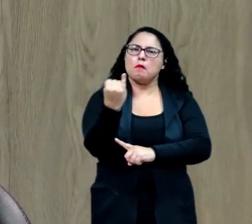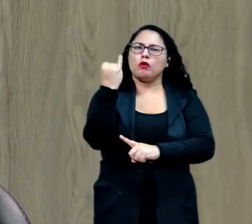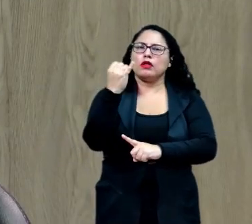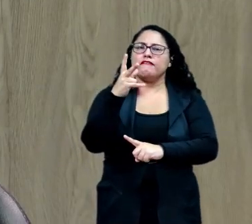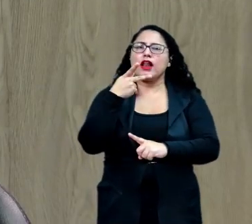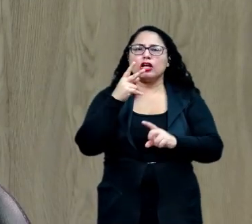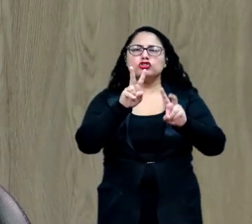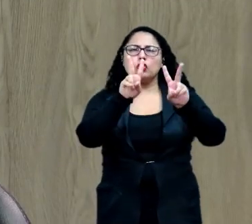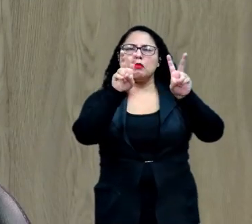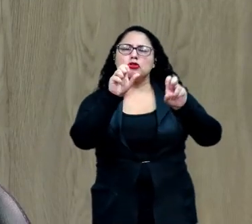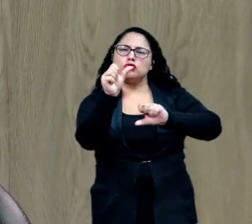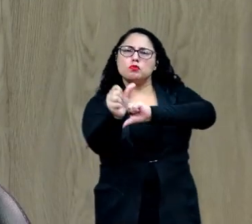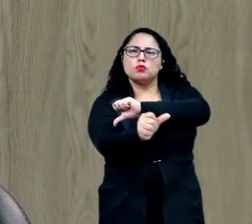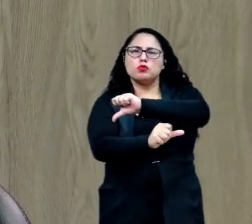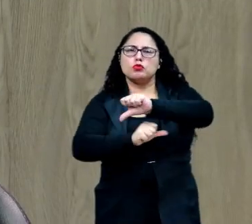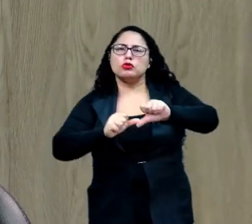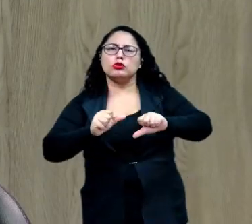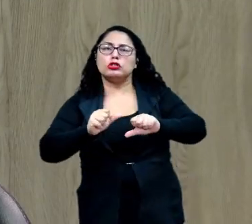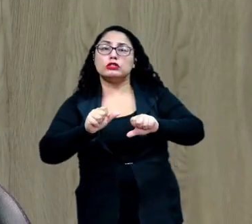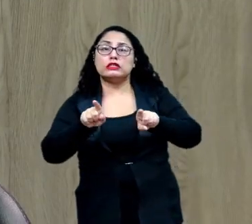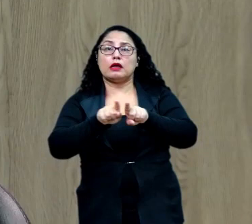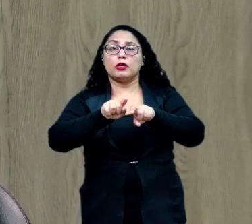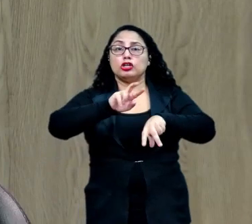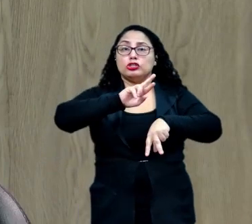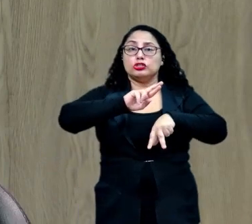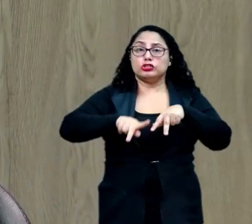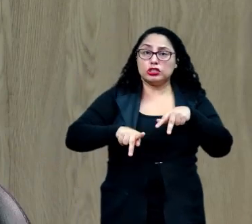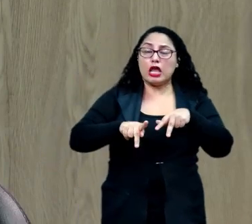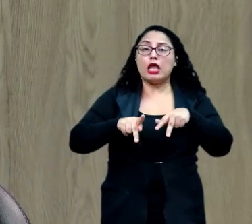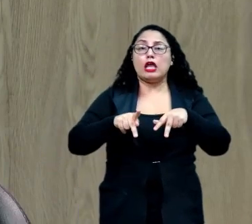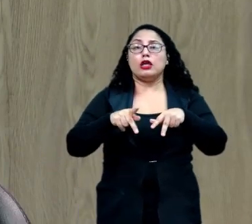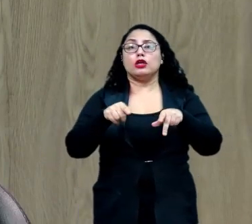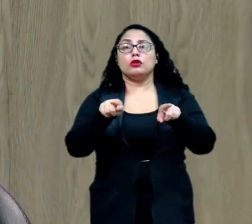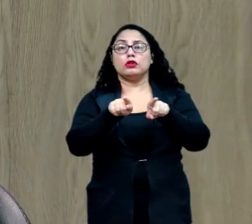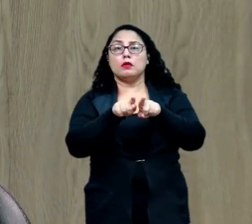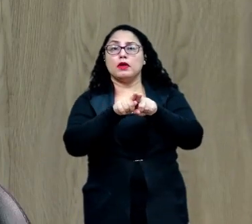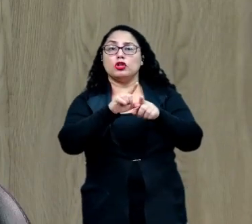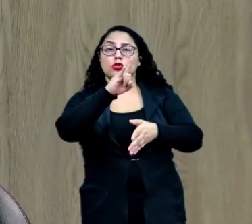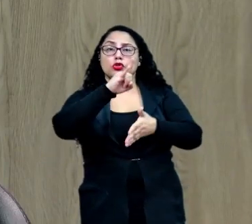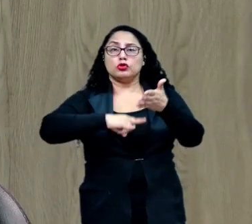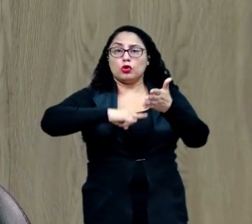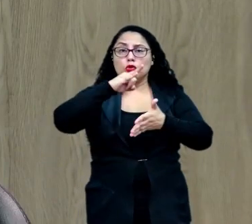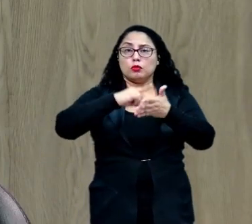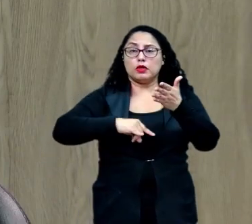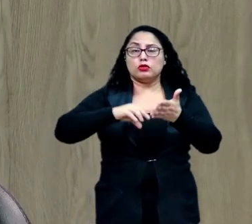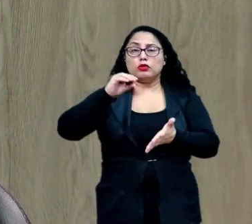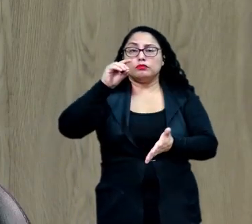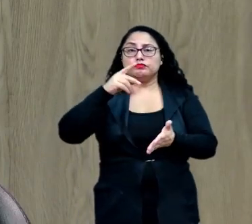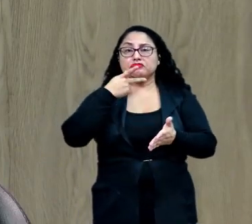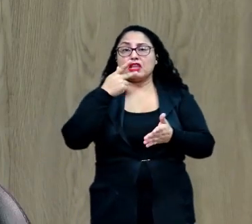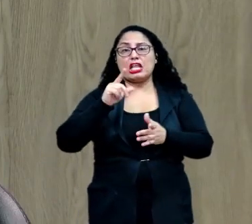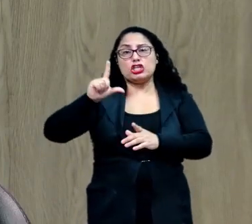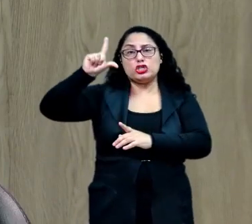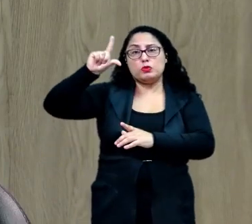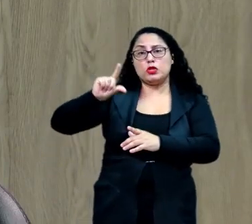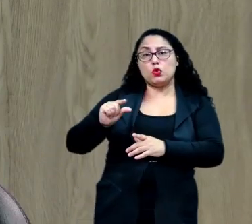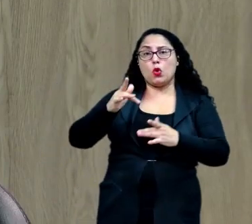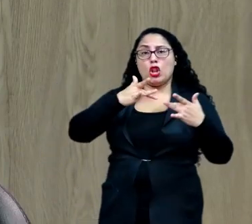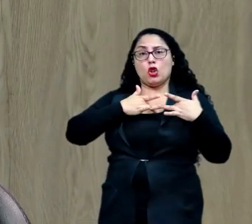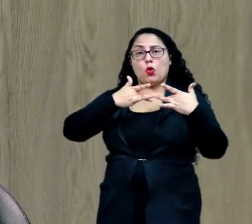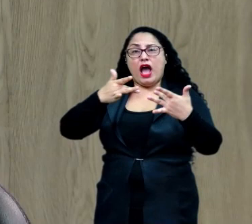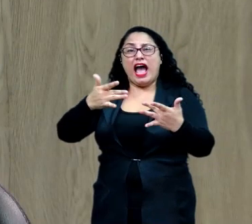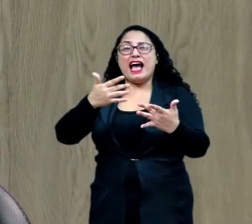pouquinho sobre isso, de mudança de gênero nos documentos oficiais, queda de restrições de doações de sangue, por